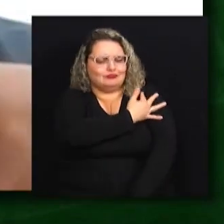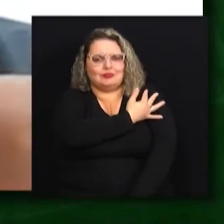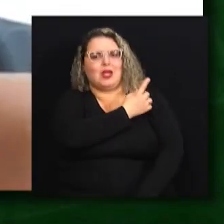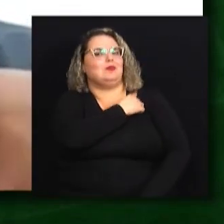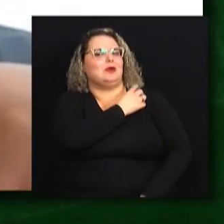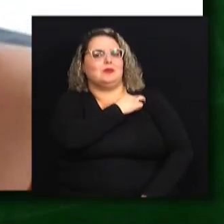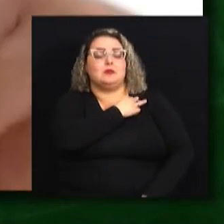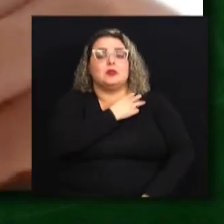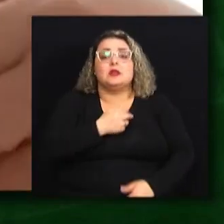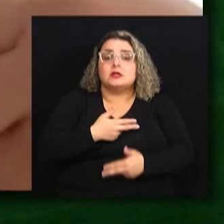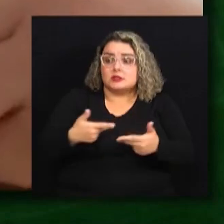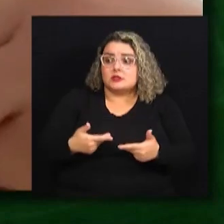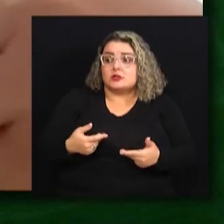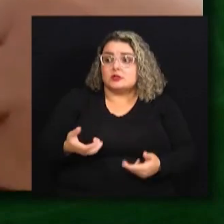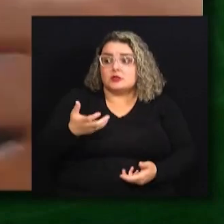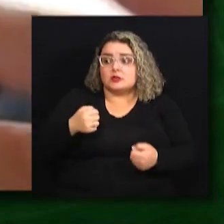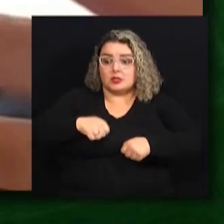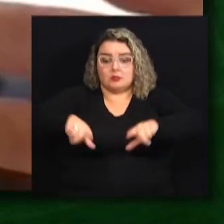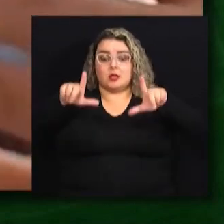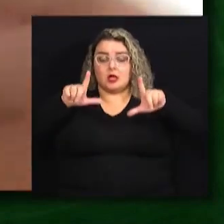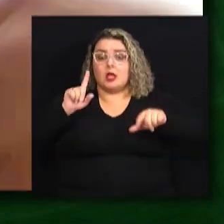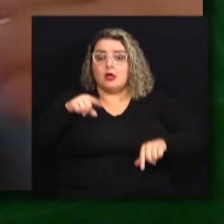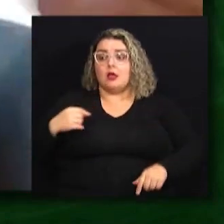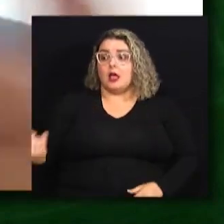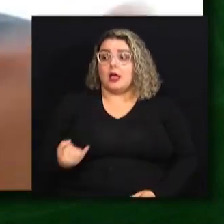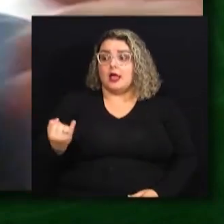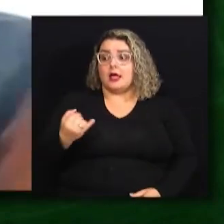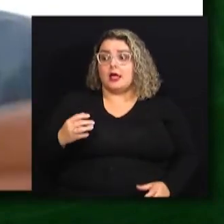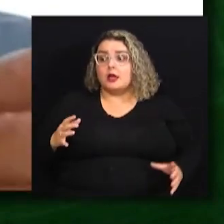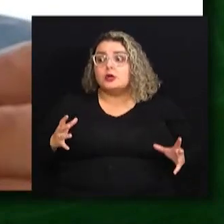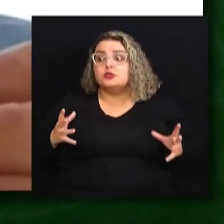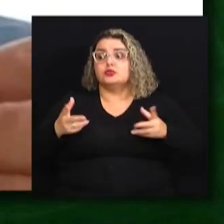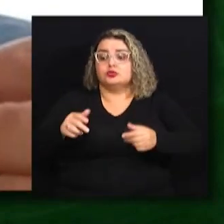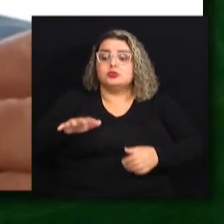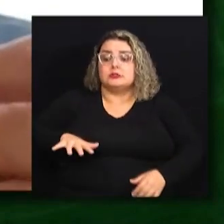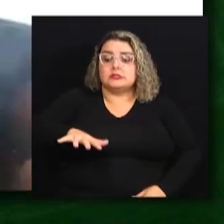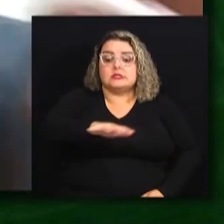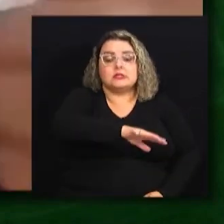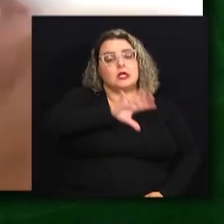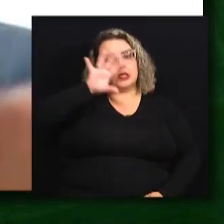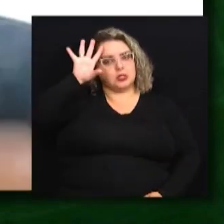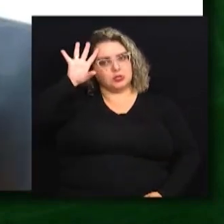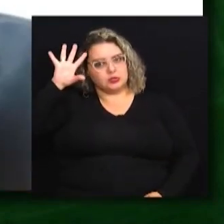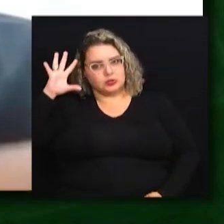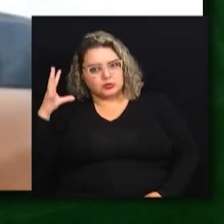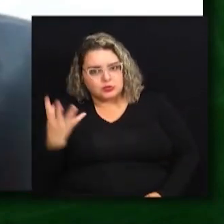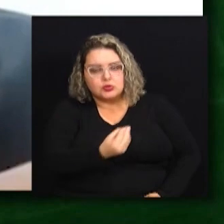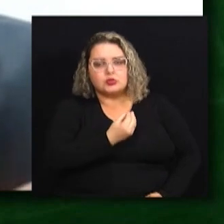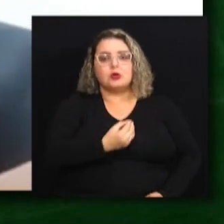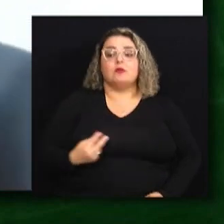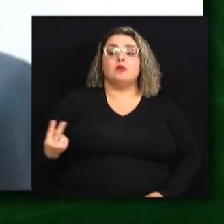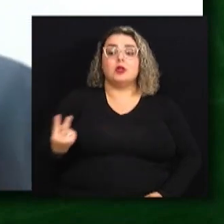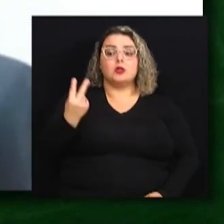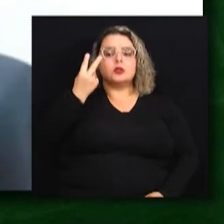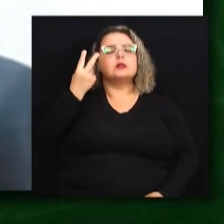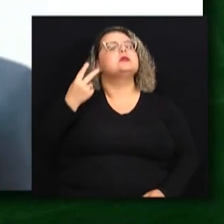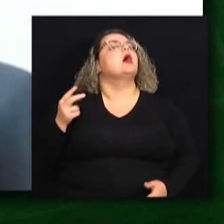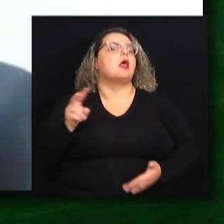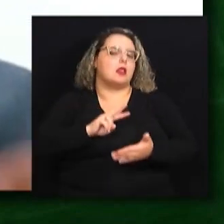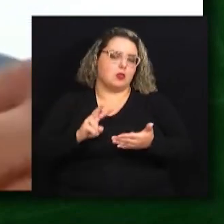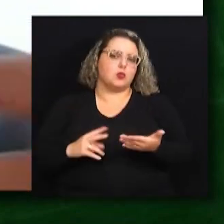uma derrota, e o próximo jogo, para já tentar a reabilitação, é nesta quinta-feira desta semana, dia